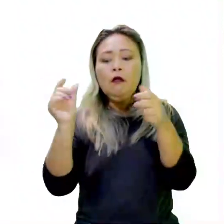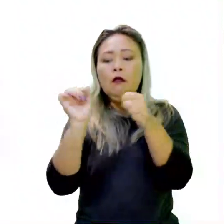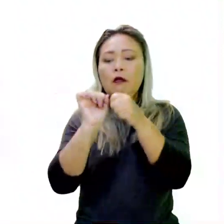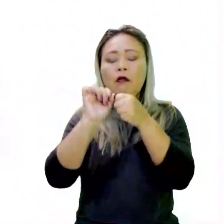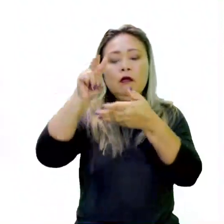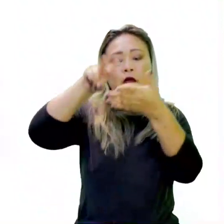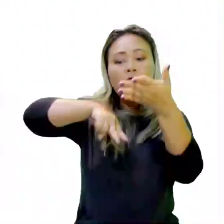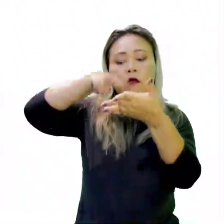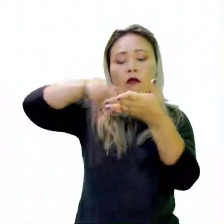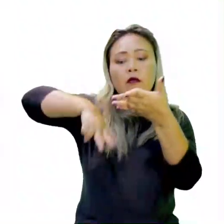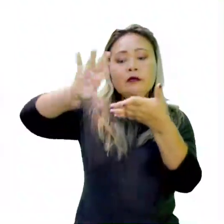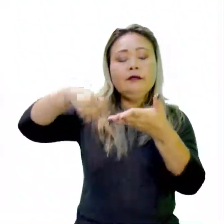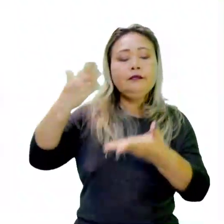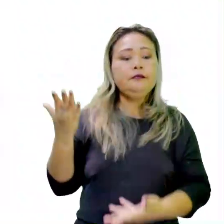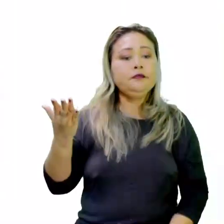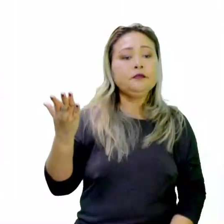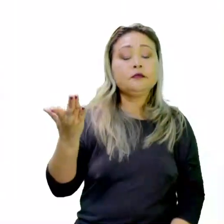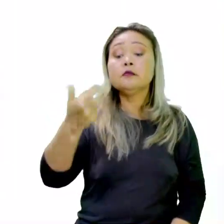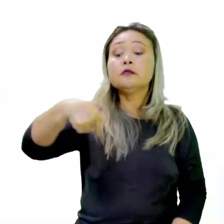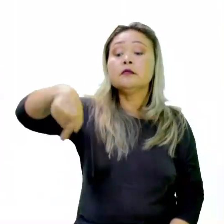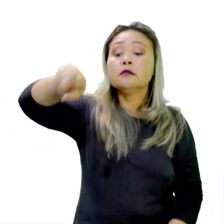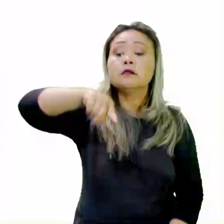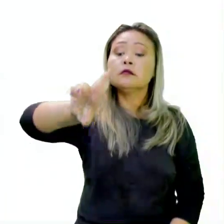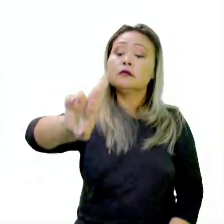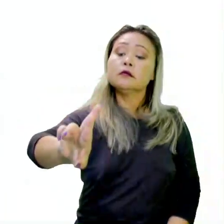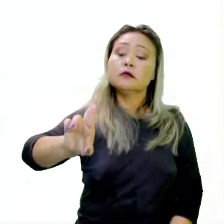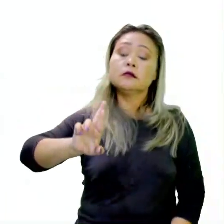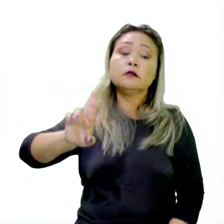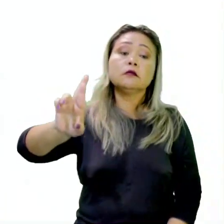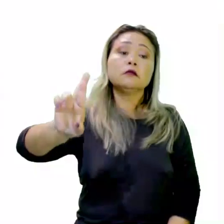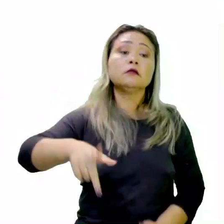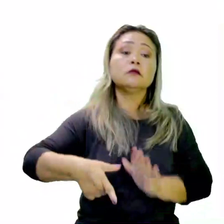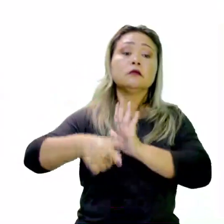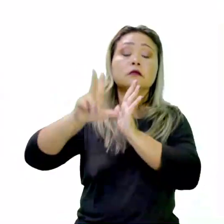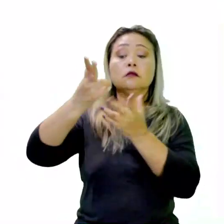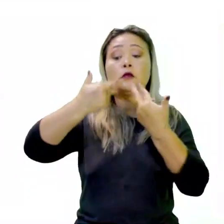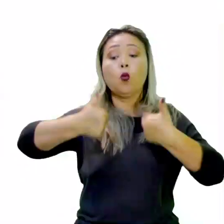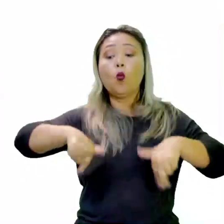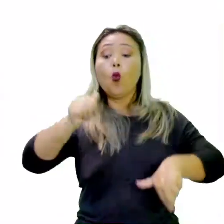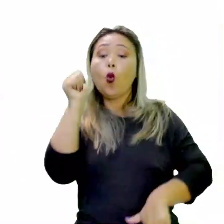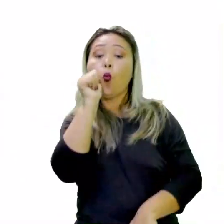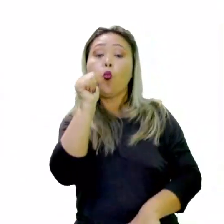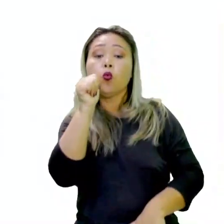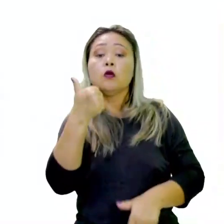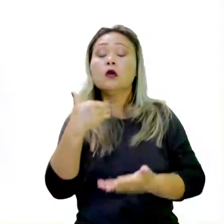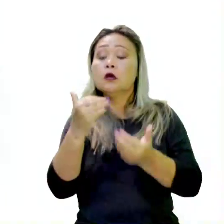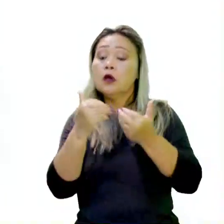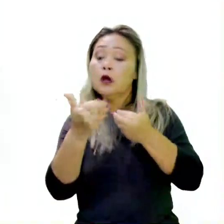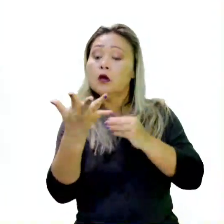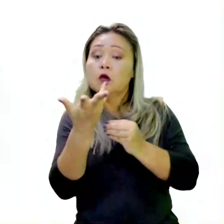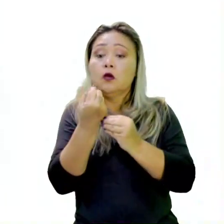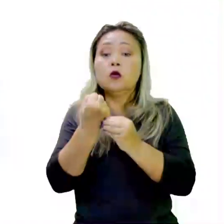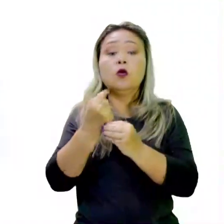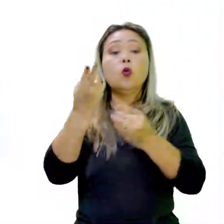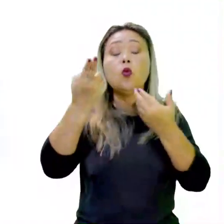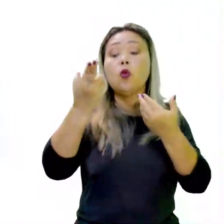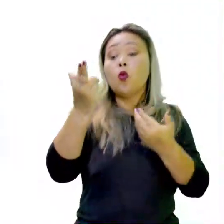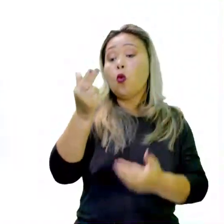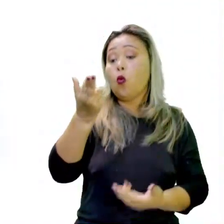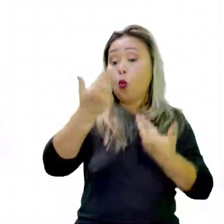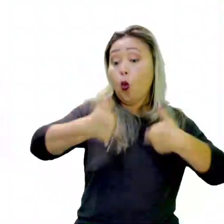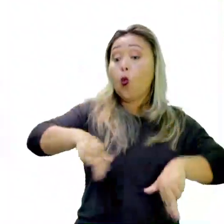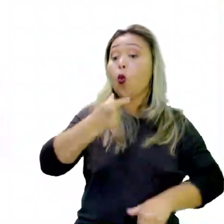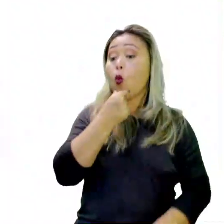fazer a leitura aqui e aí vocês respondem. Antes do nu feminino ser introduzido na arte, o